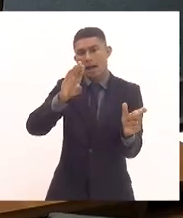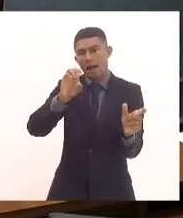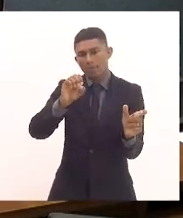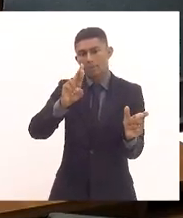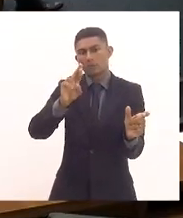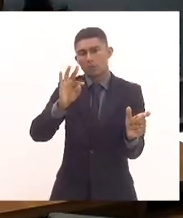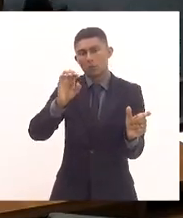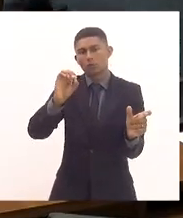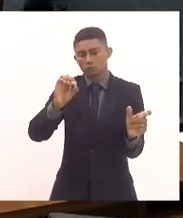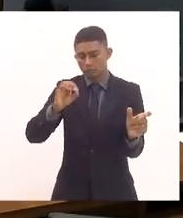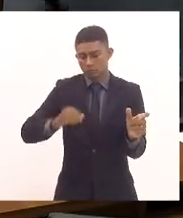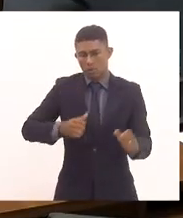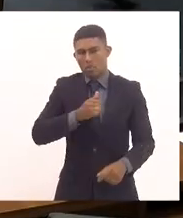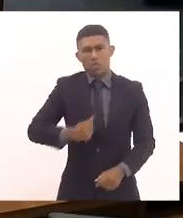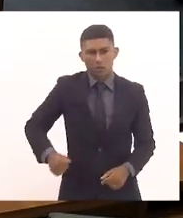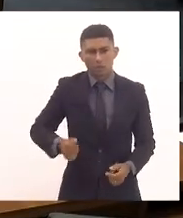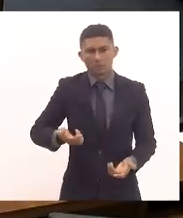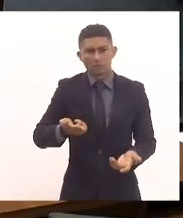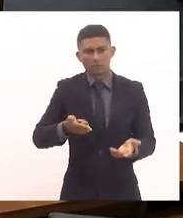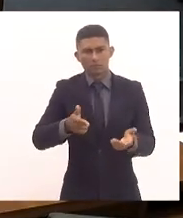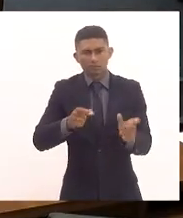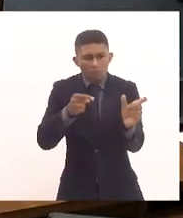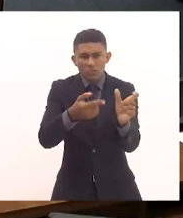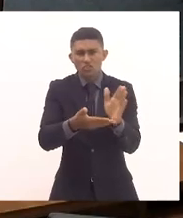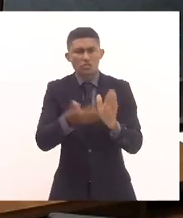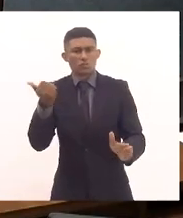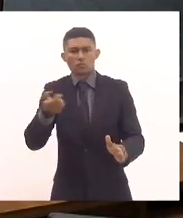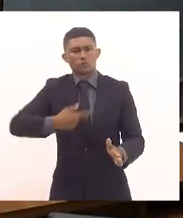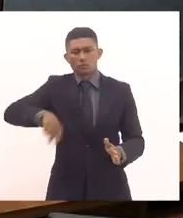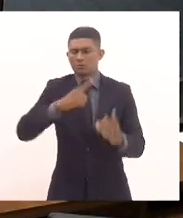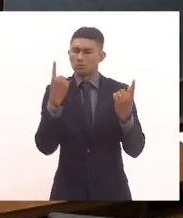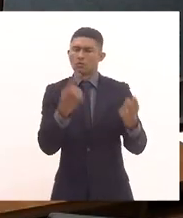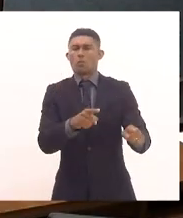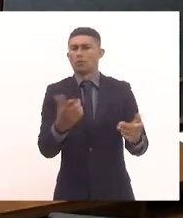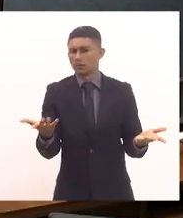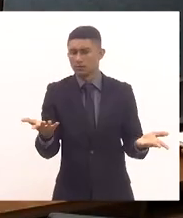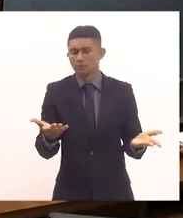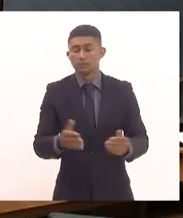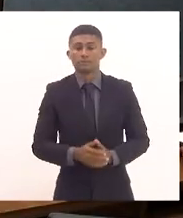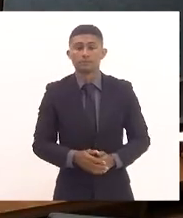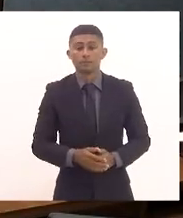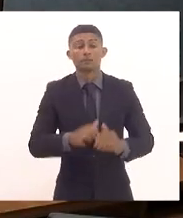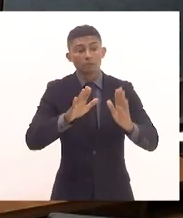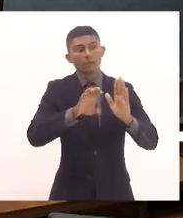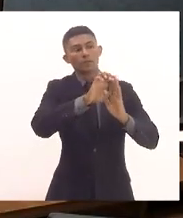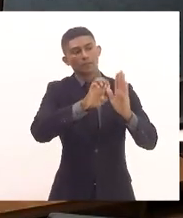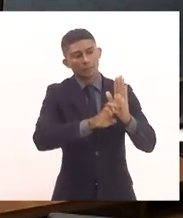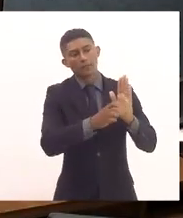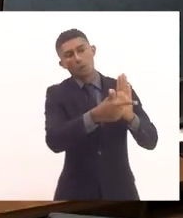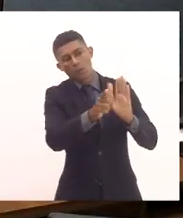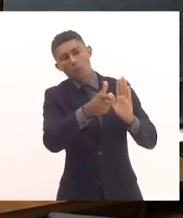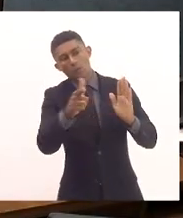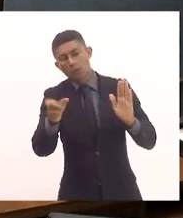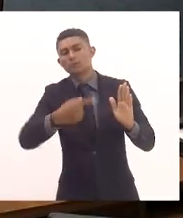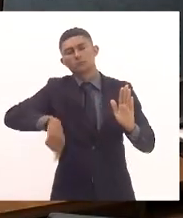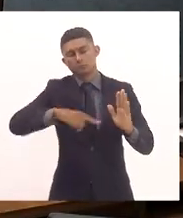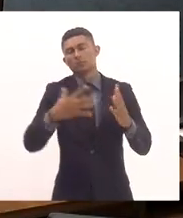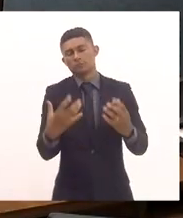Então, somos contrária à primeira emenda e favorável a todas as demais emendas.